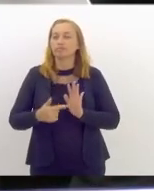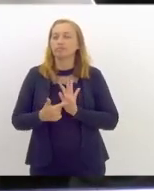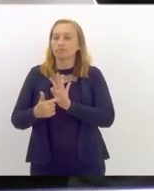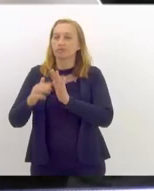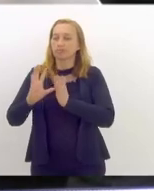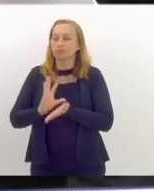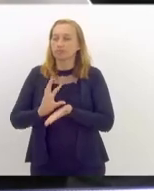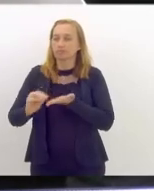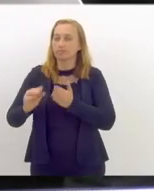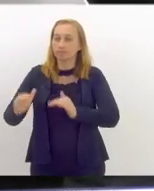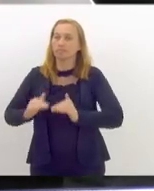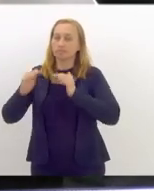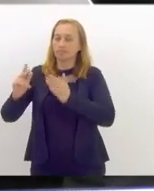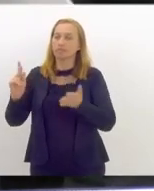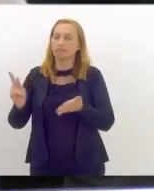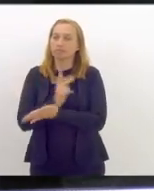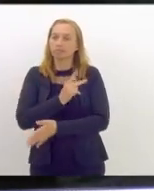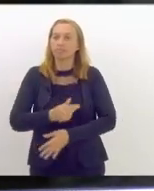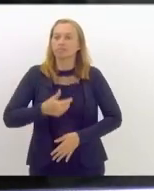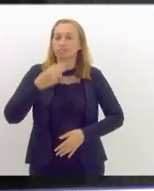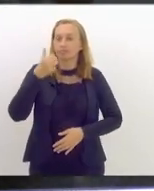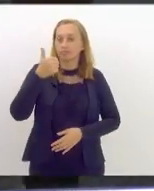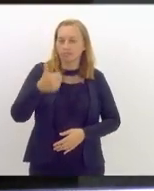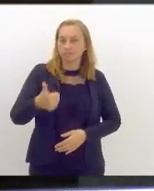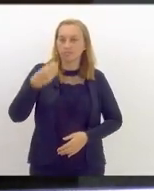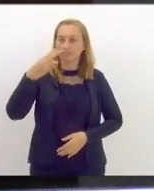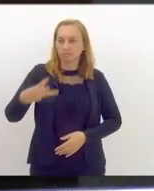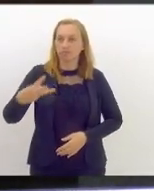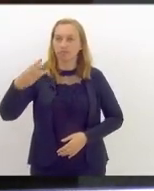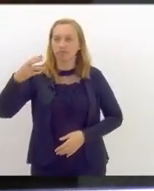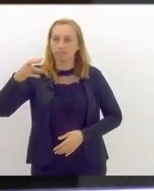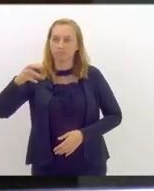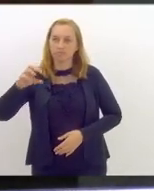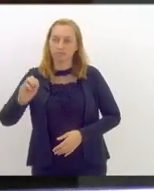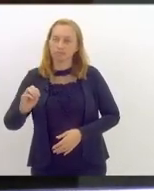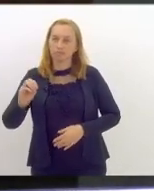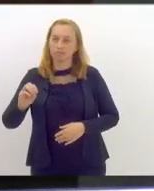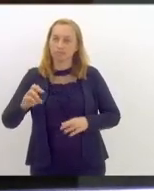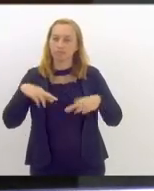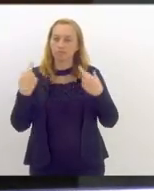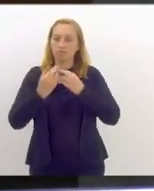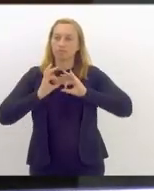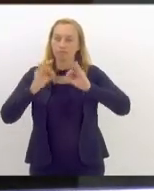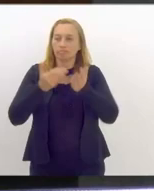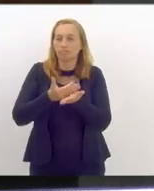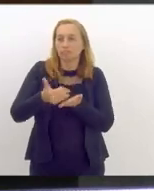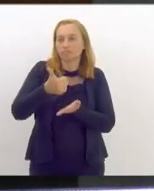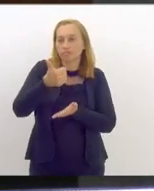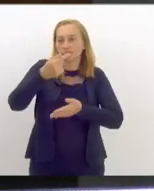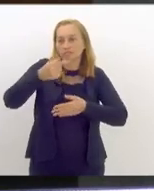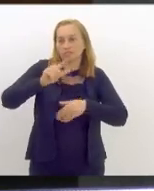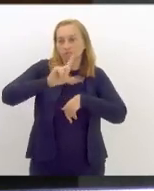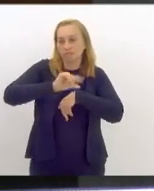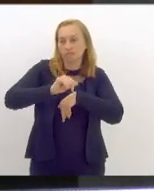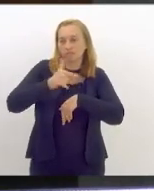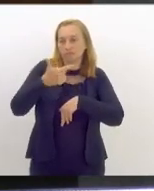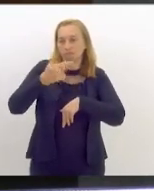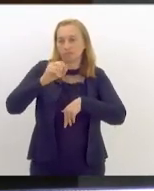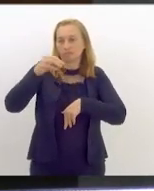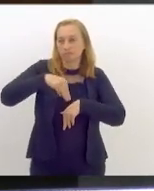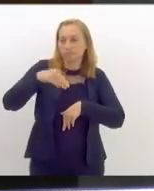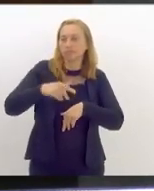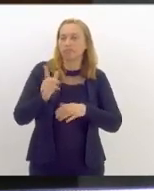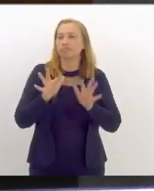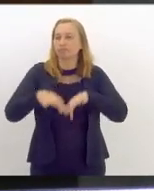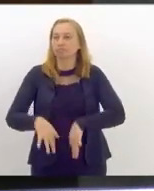ocorrido na centésima trigésima segunda sessão extraordinária que iniciada às 17 horas e 10 minutos encerrou seus